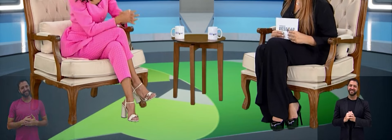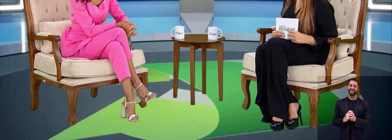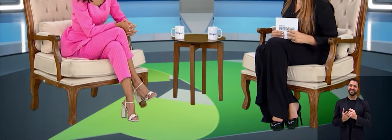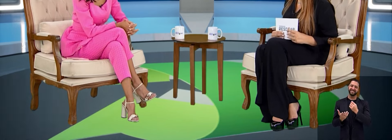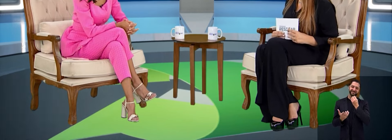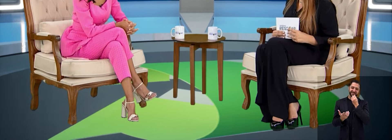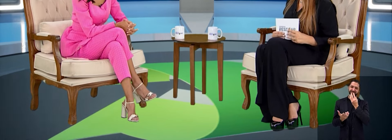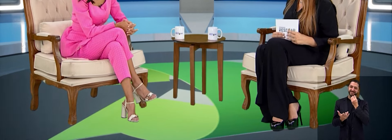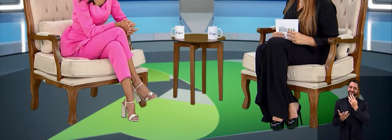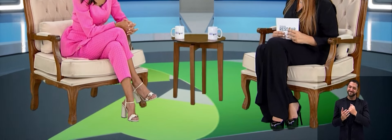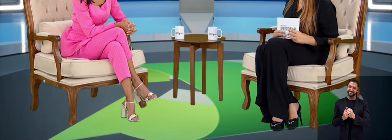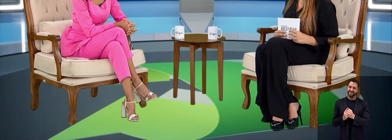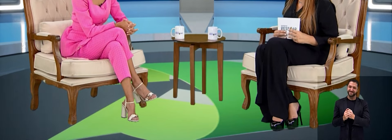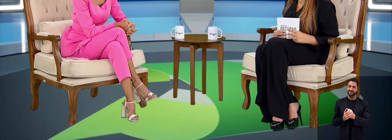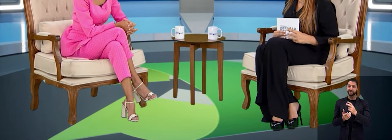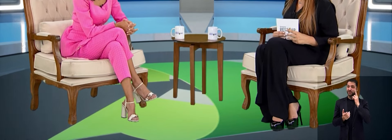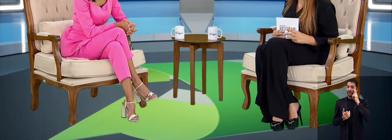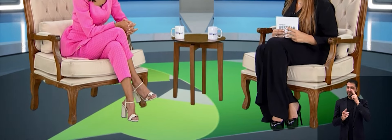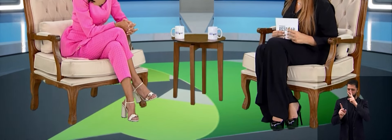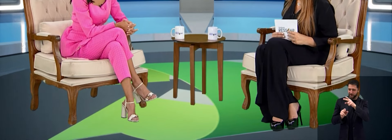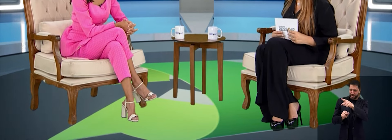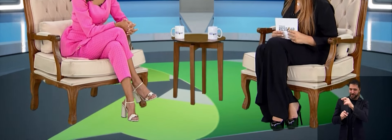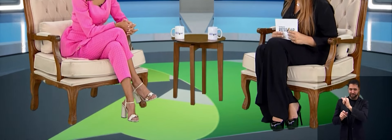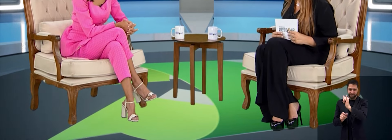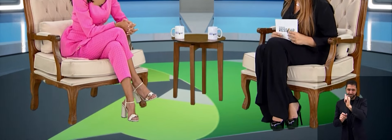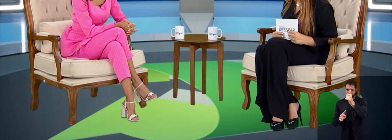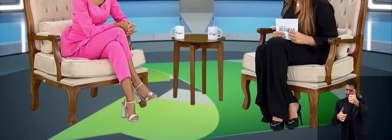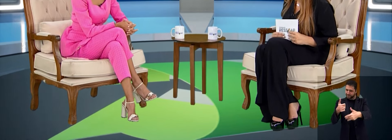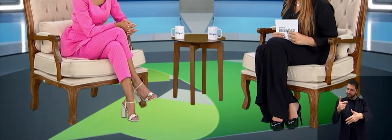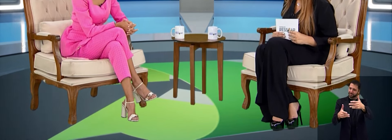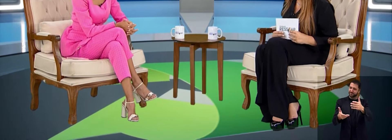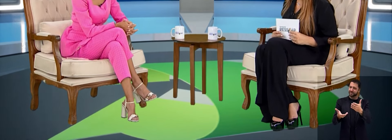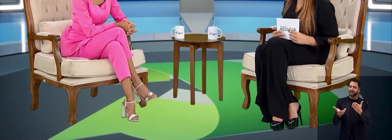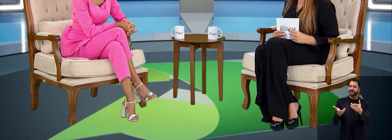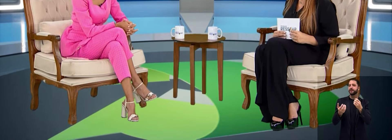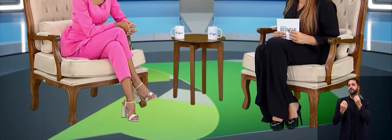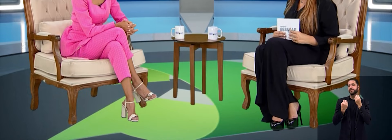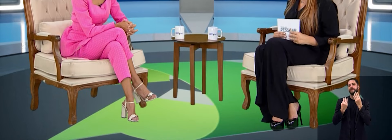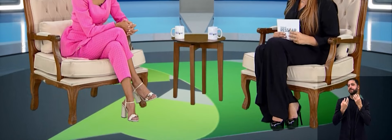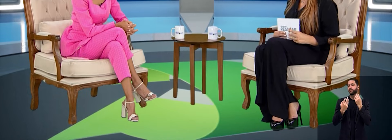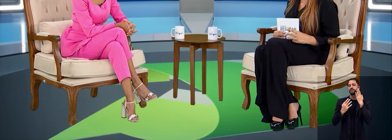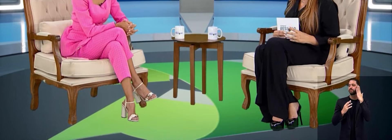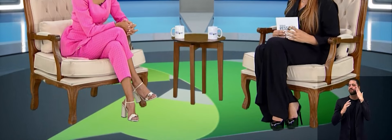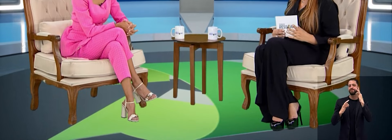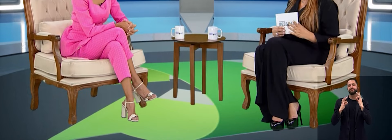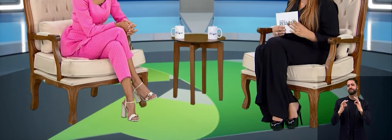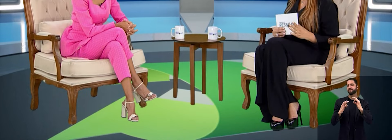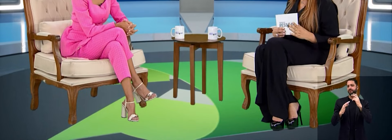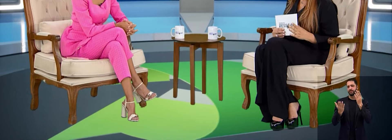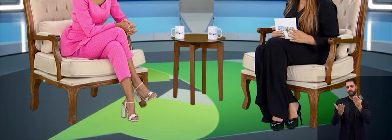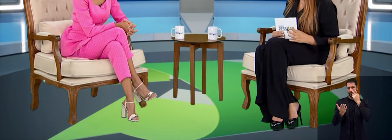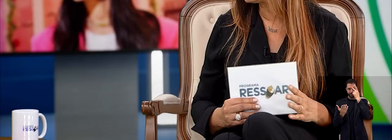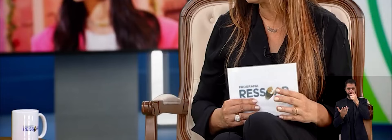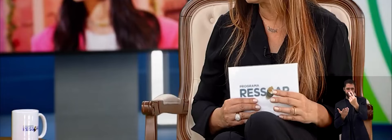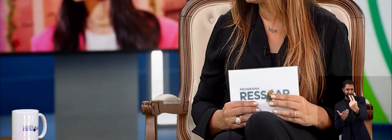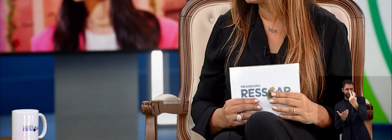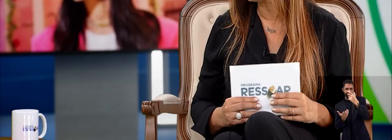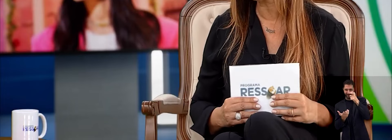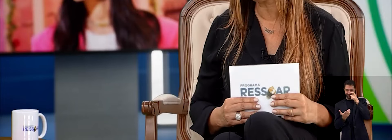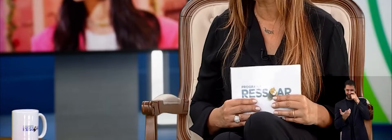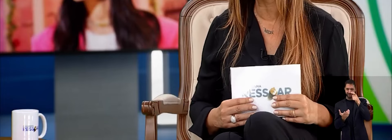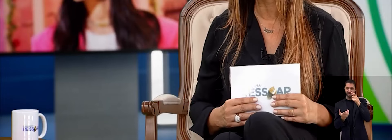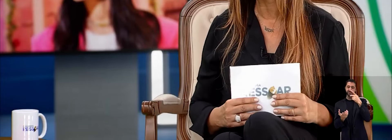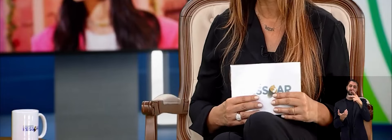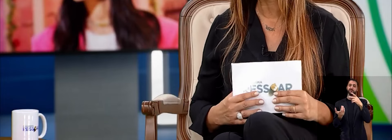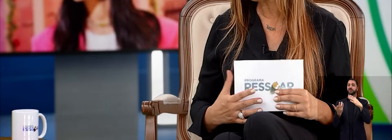sabe? Isso é tão bom. E a gente compartilhar histórias como a sua, a gente sabe que isso vai fazer com que muita gente aqui